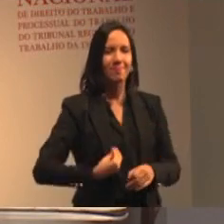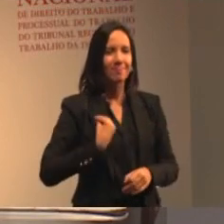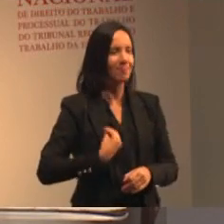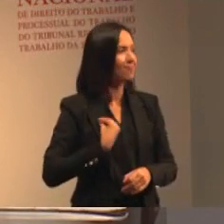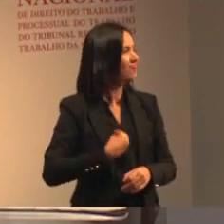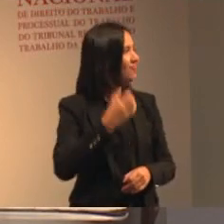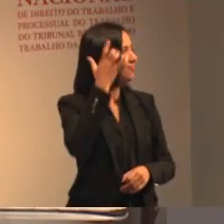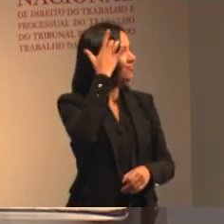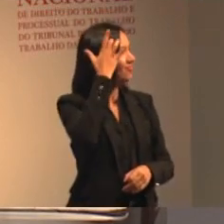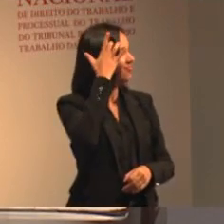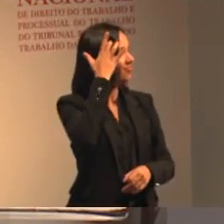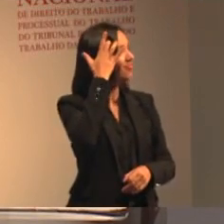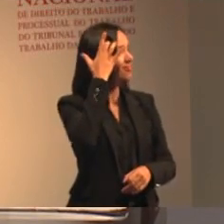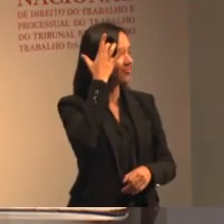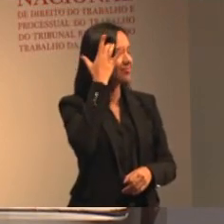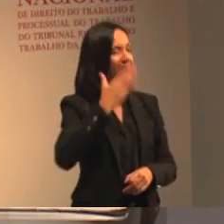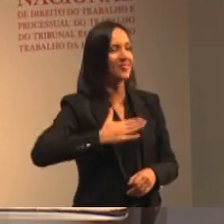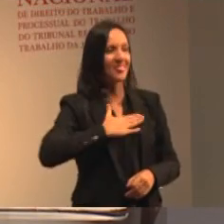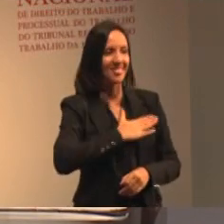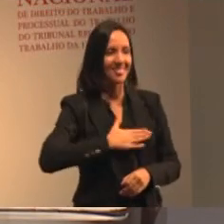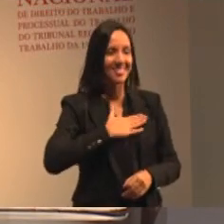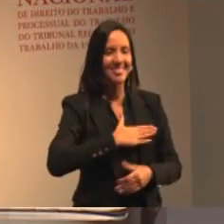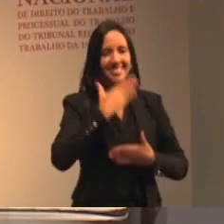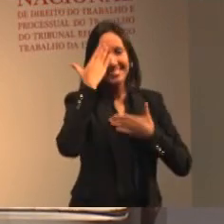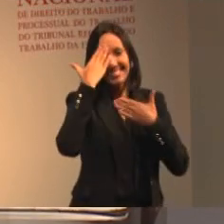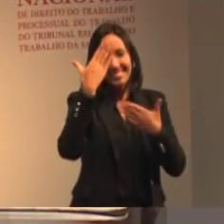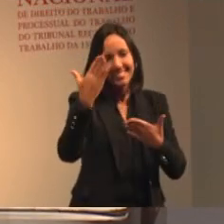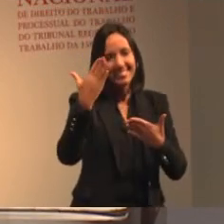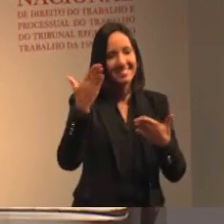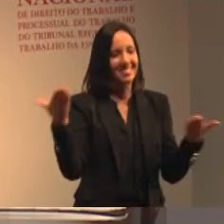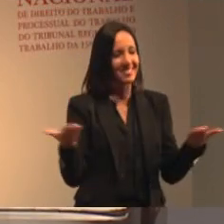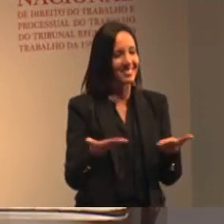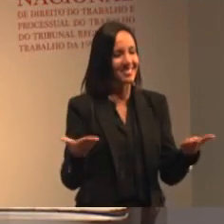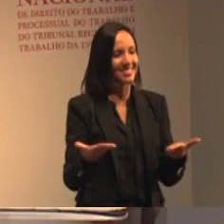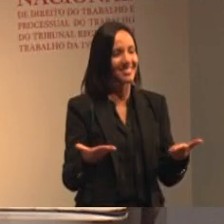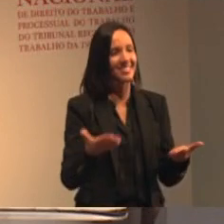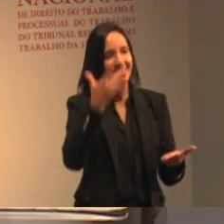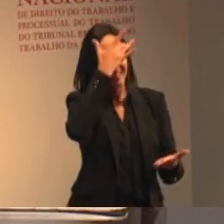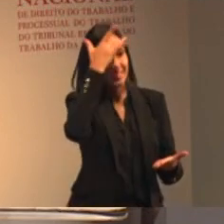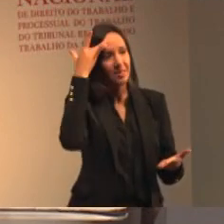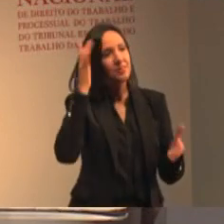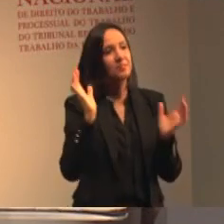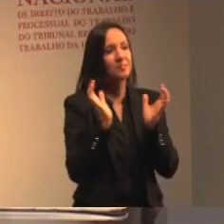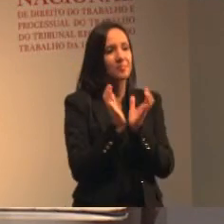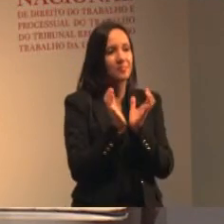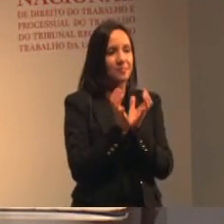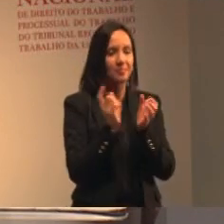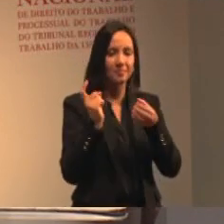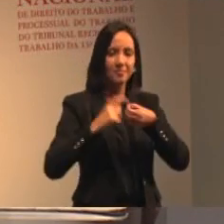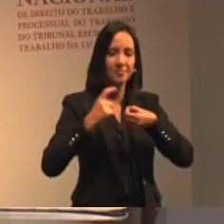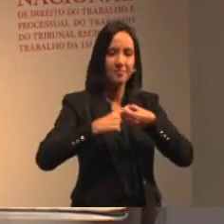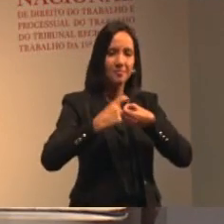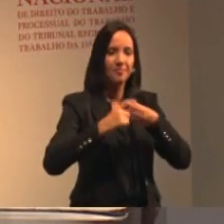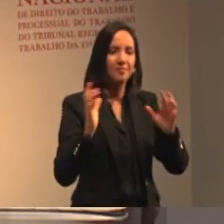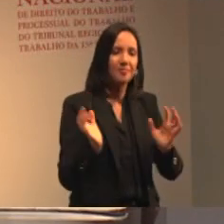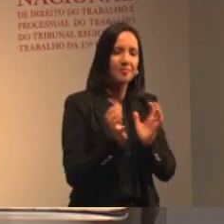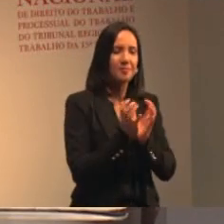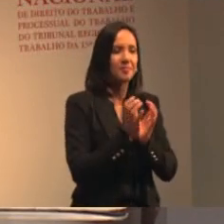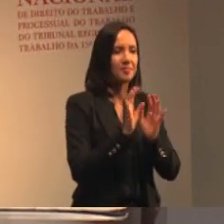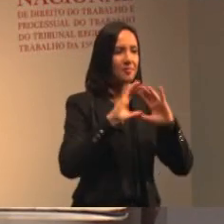dos conhecimentos. Gostaria de agradecer, desde já, aos membros da comissão organizadora, que